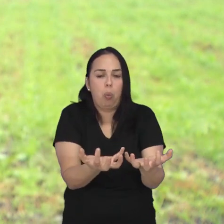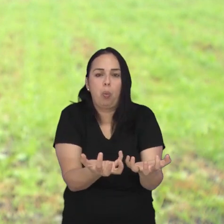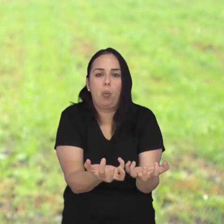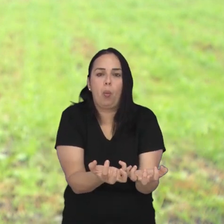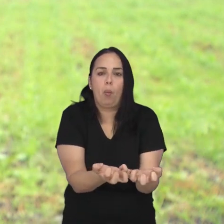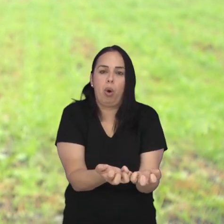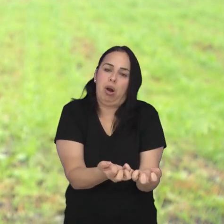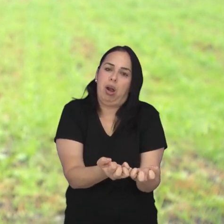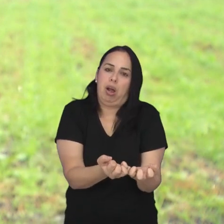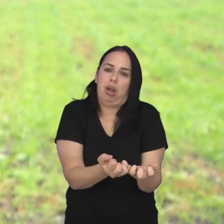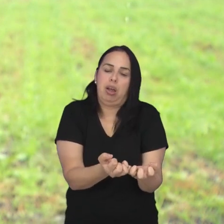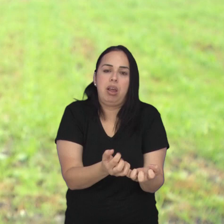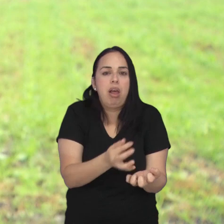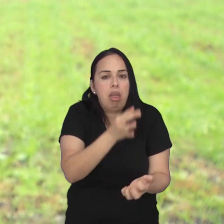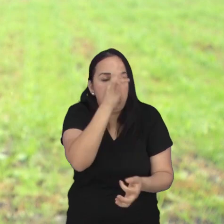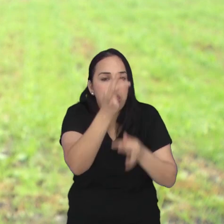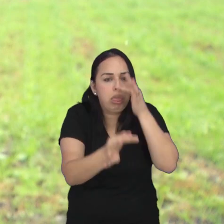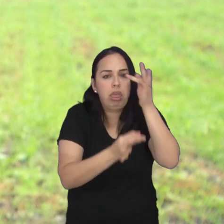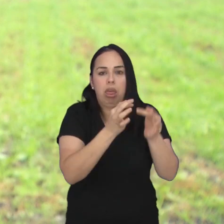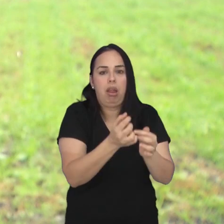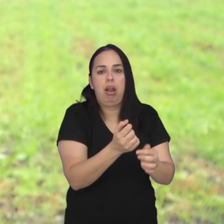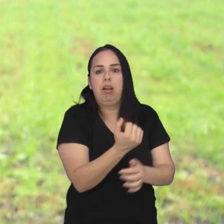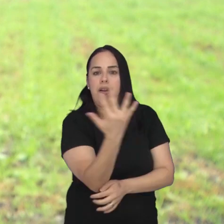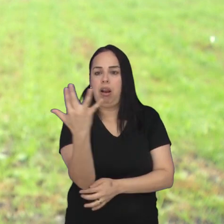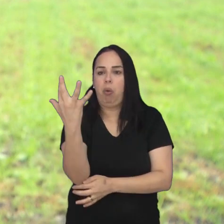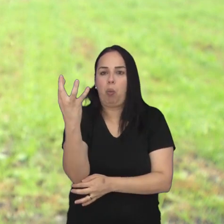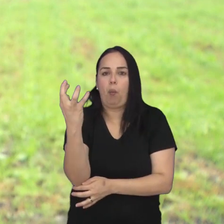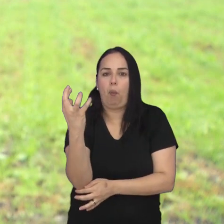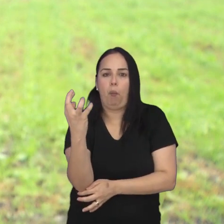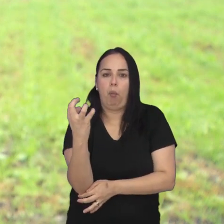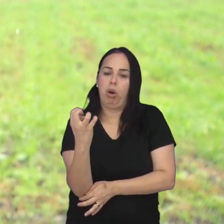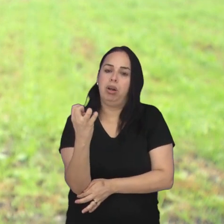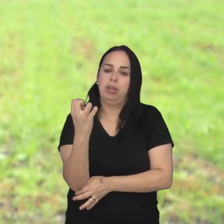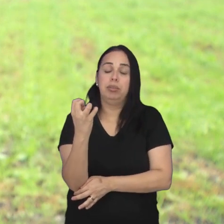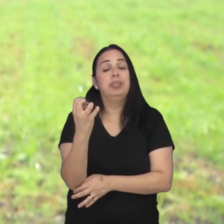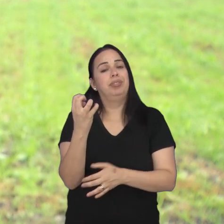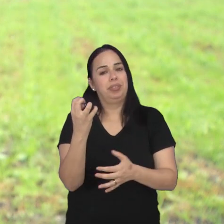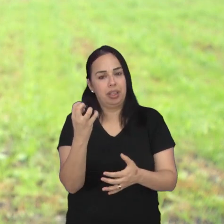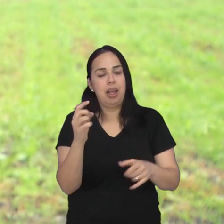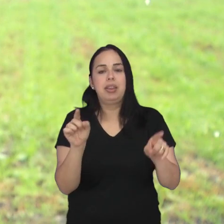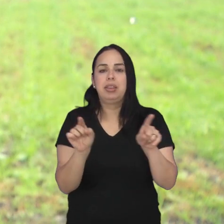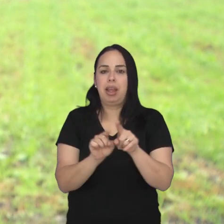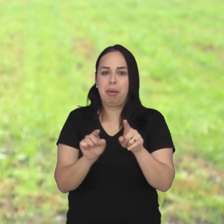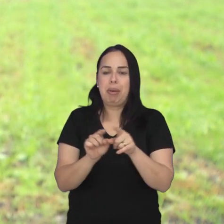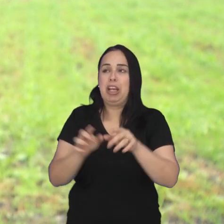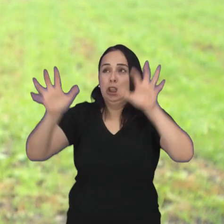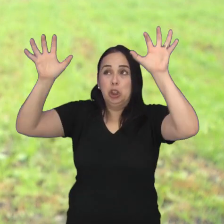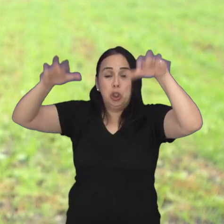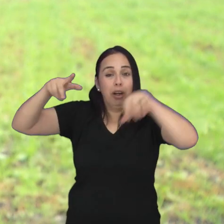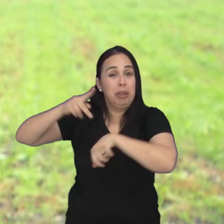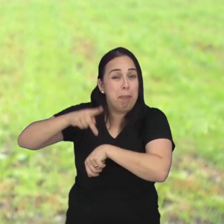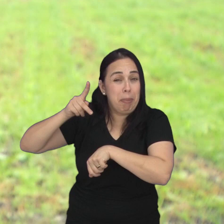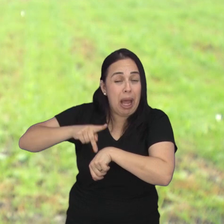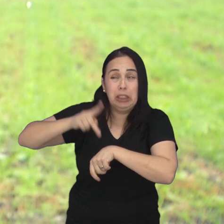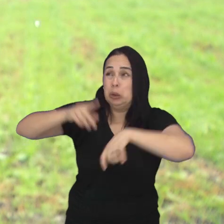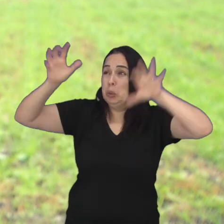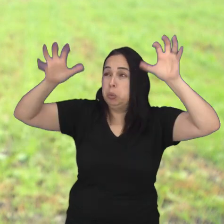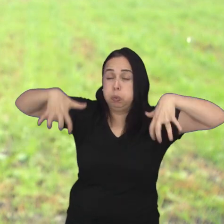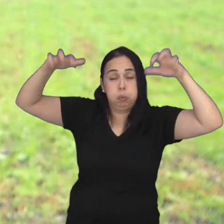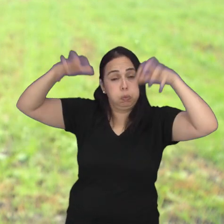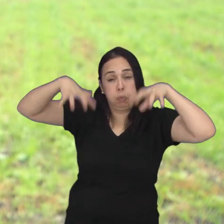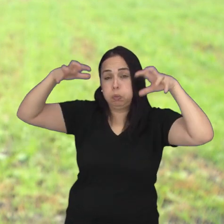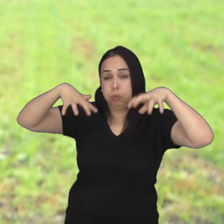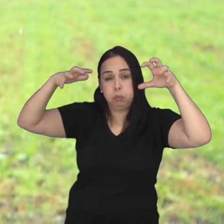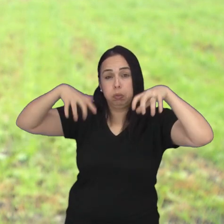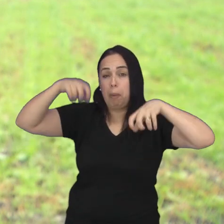esquentando muito, onde as plantas não resistiram e veio a danificar. E após isso também veio chuva de pedra, né?